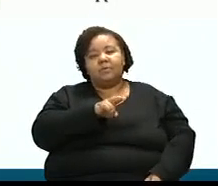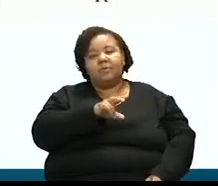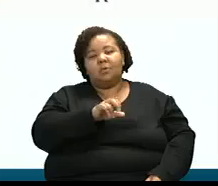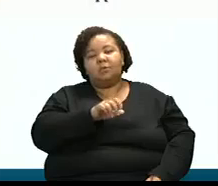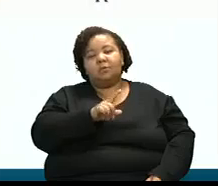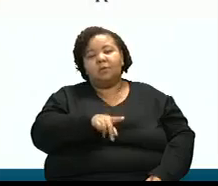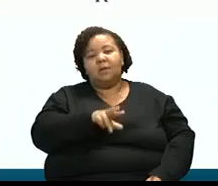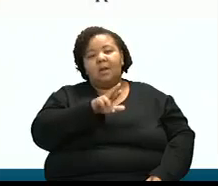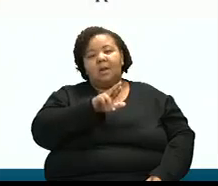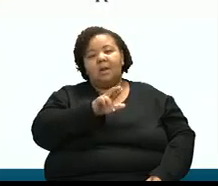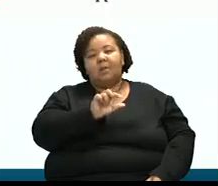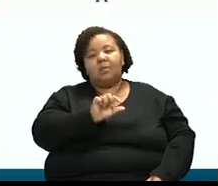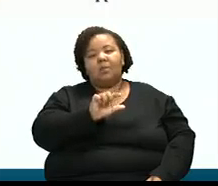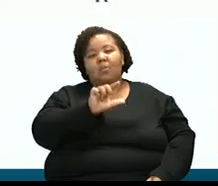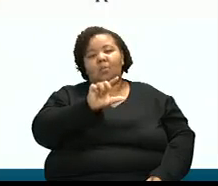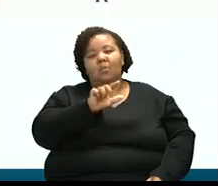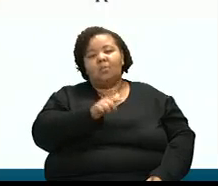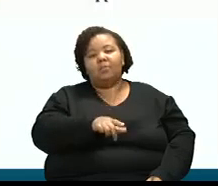r